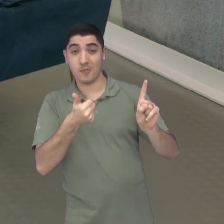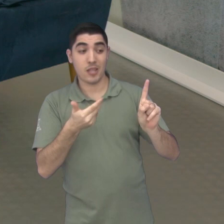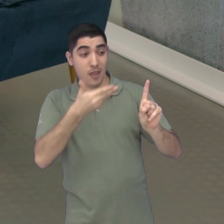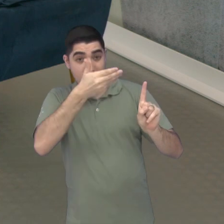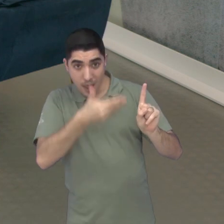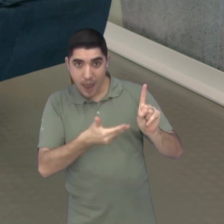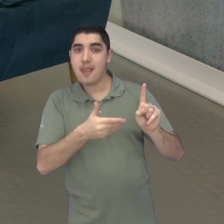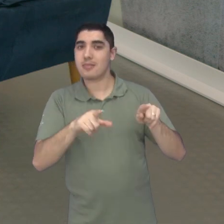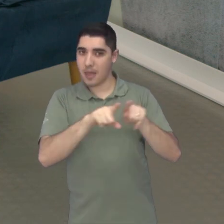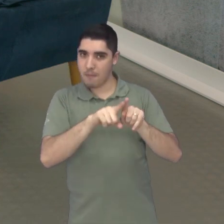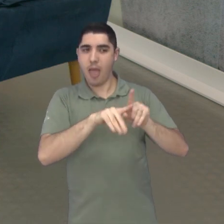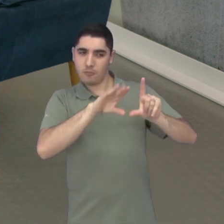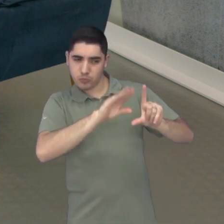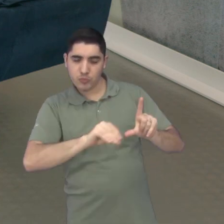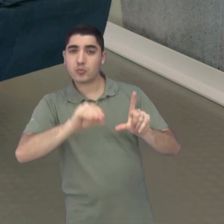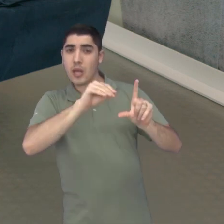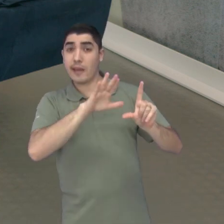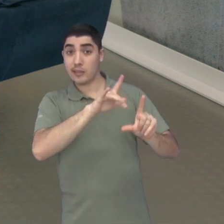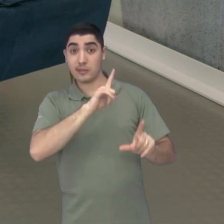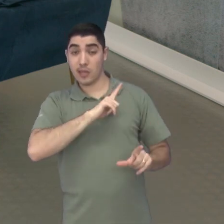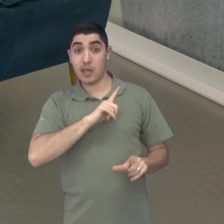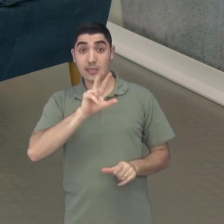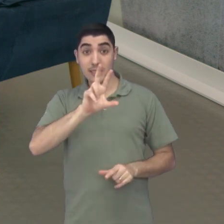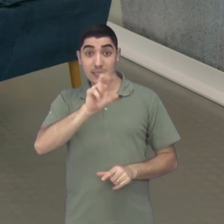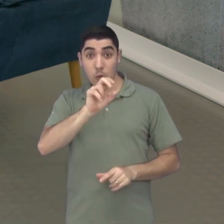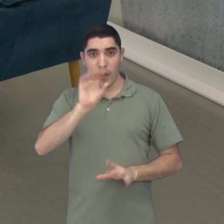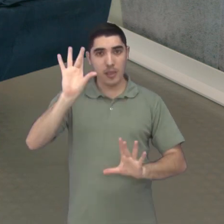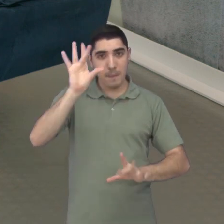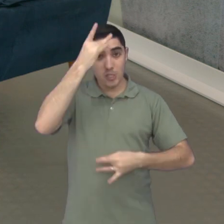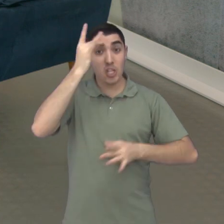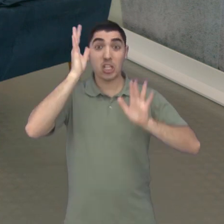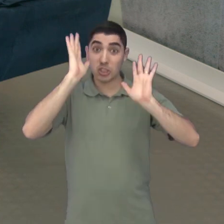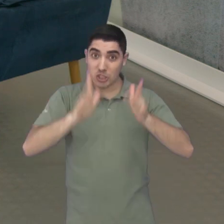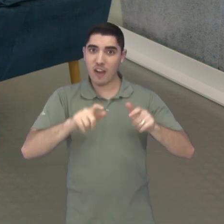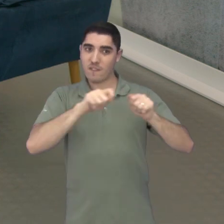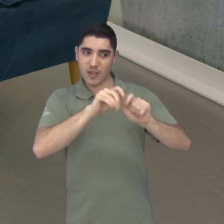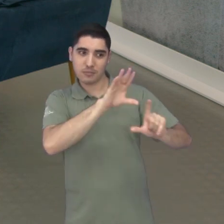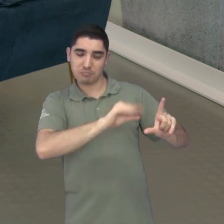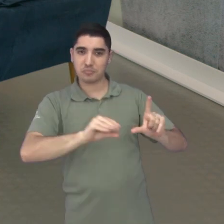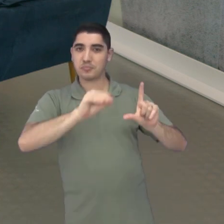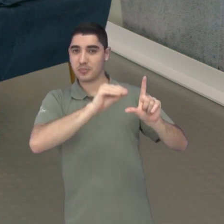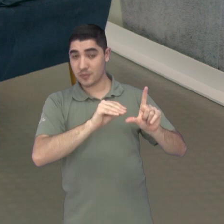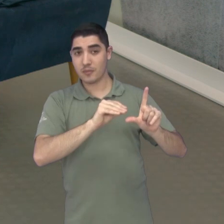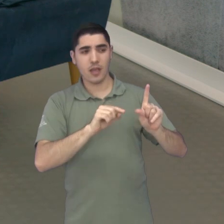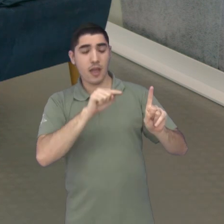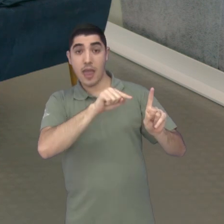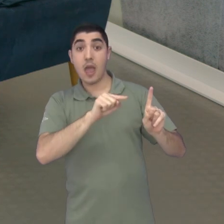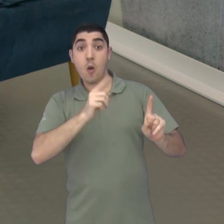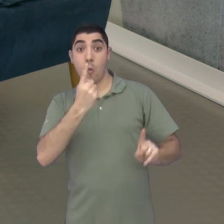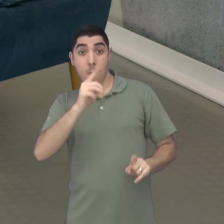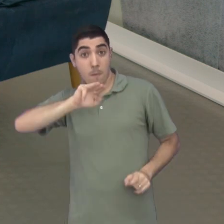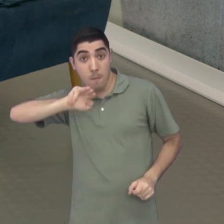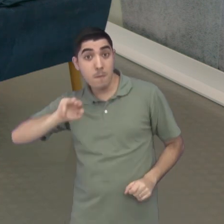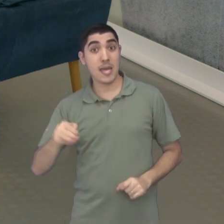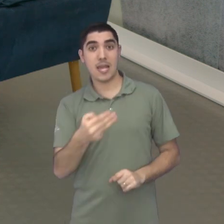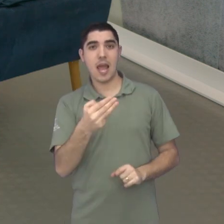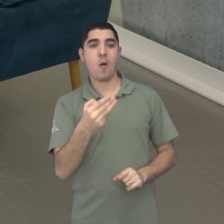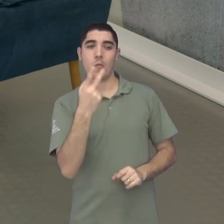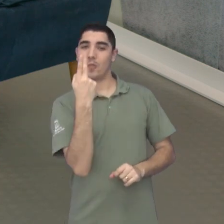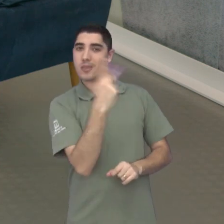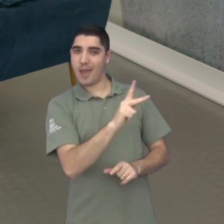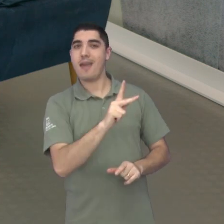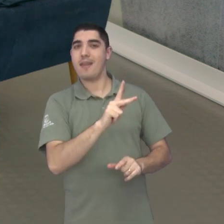de hoje. Ela que é dubladora e tem mais de 50 personagens dublados em seu currículo. 1 milhão de inscritos em